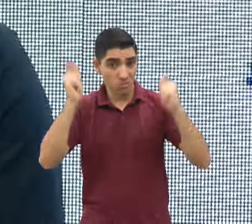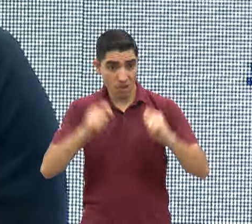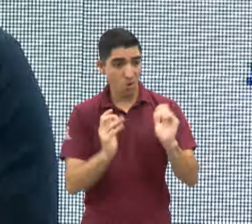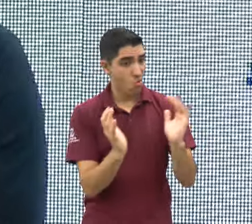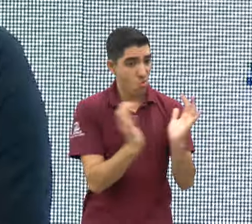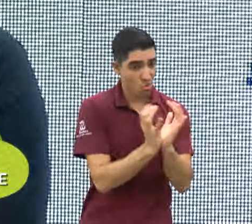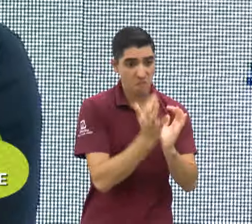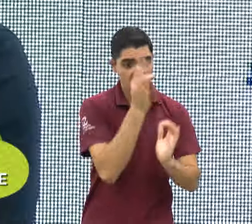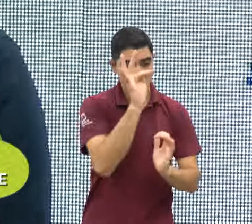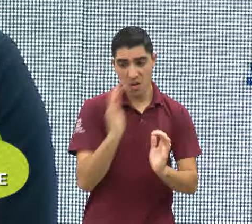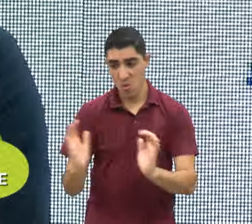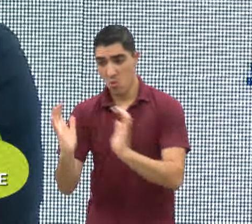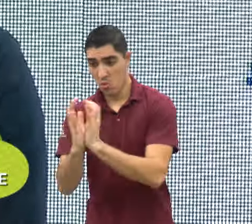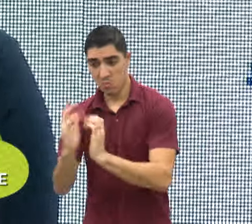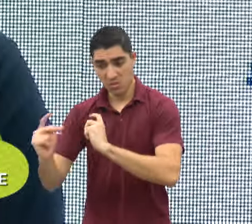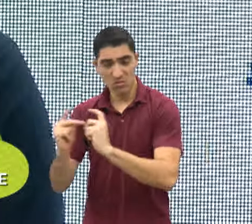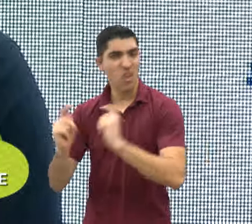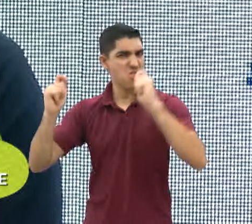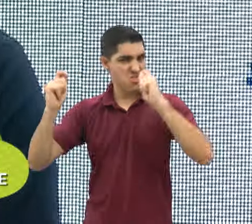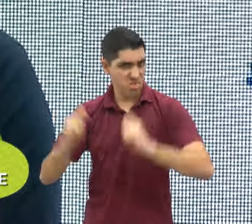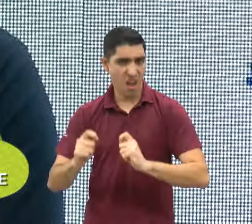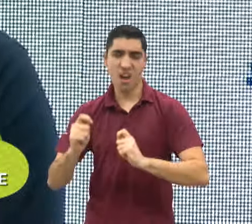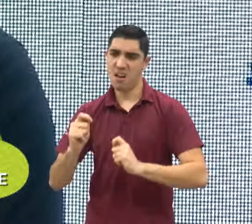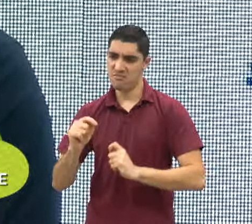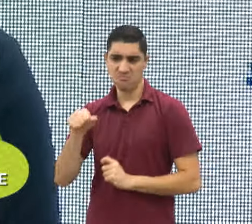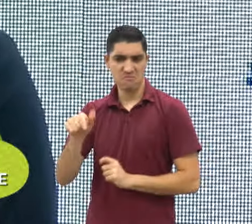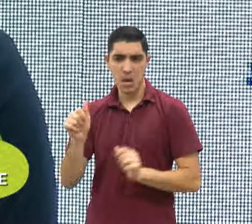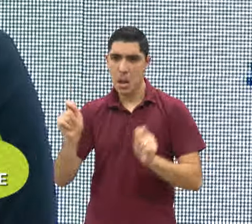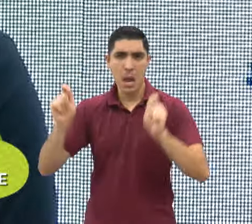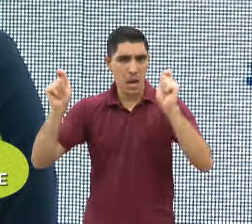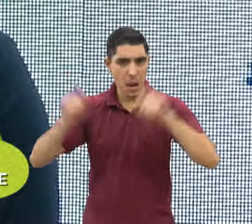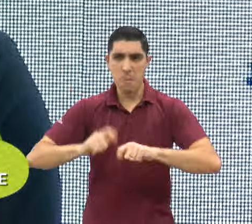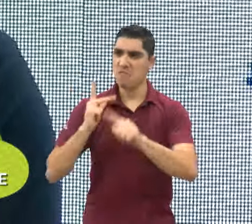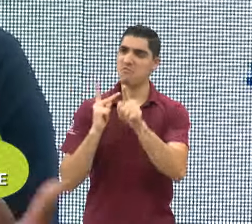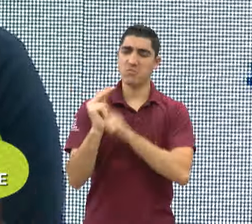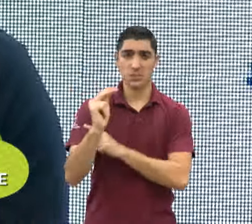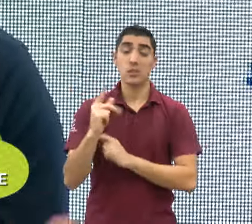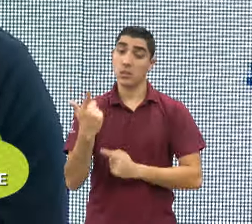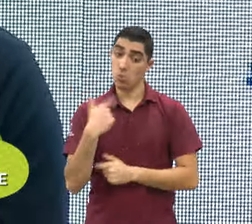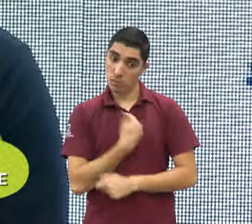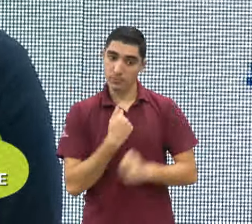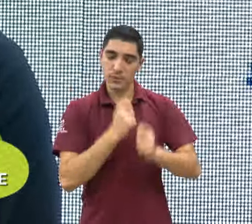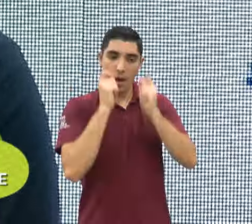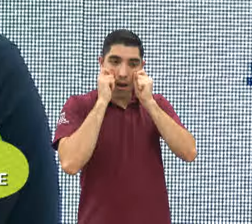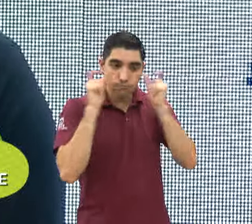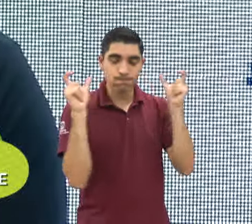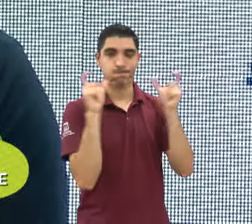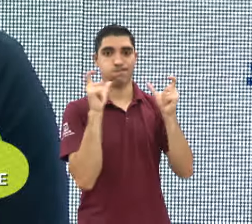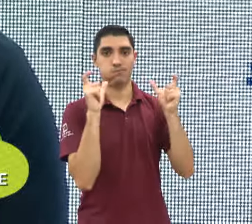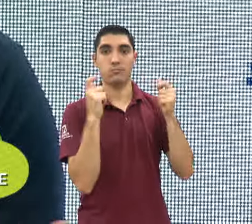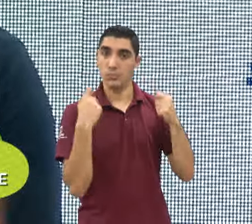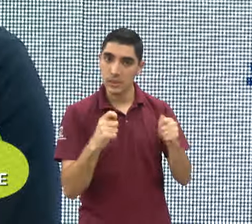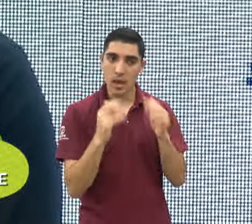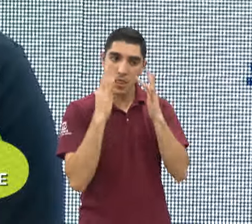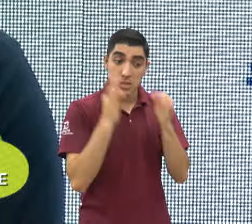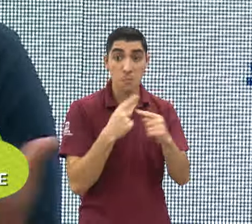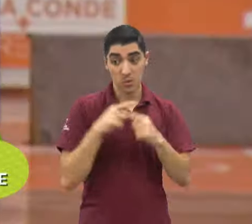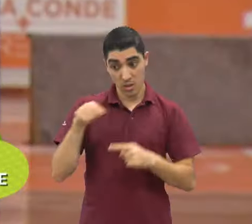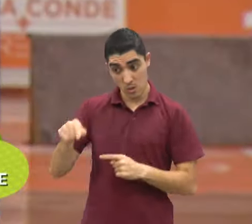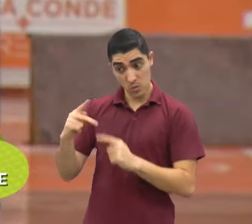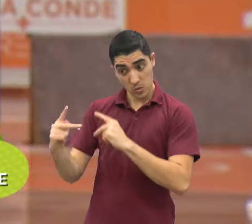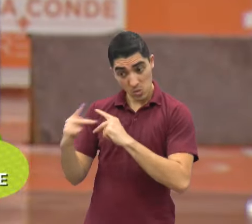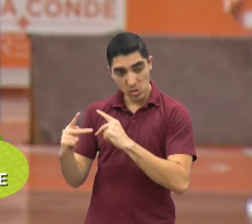todo o cuidado, a atenção, o alerta necessário para que a gente possa estar defendendo a equipe de São José como um